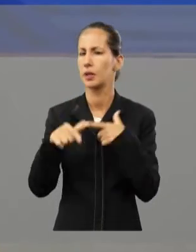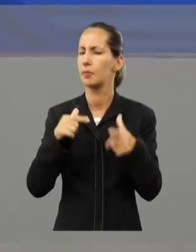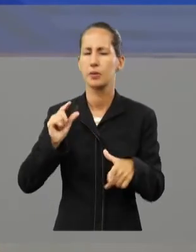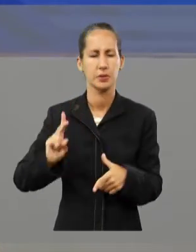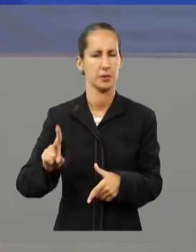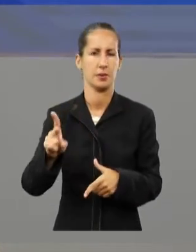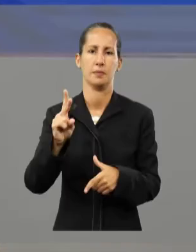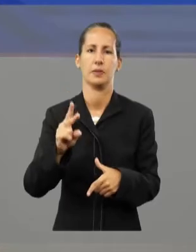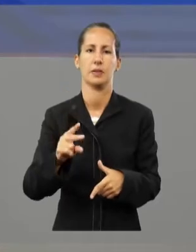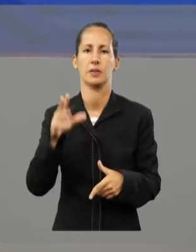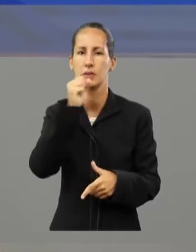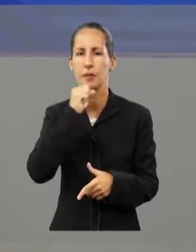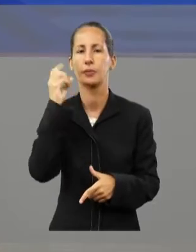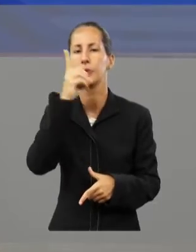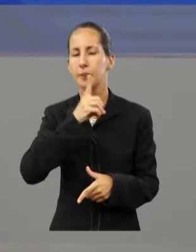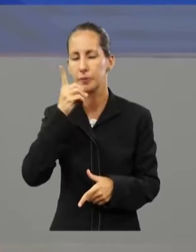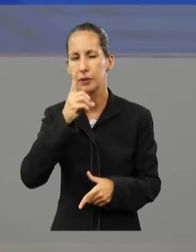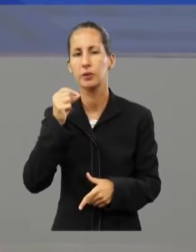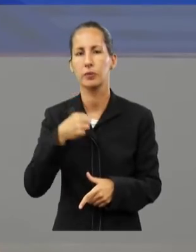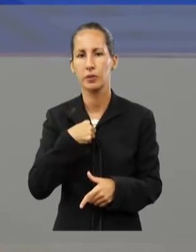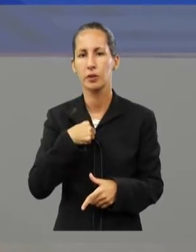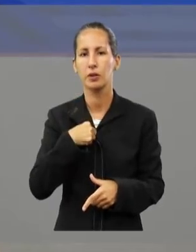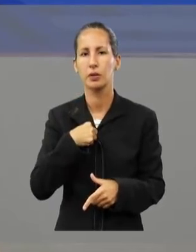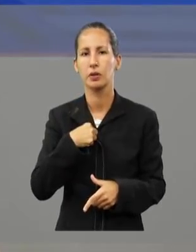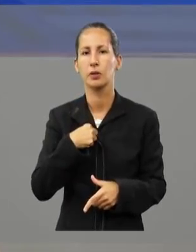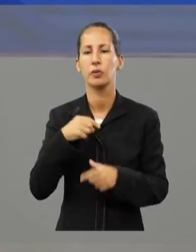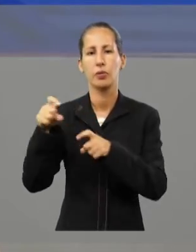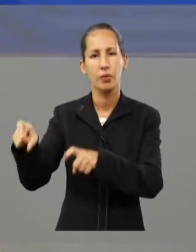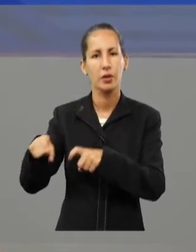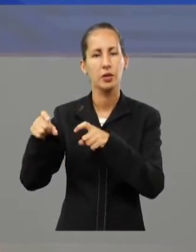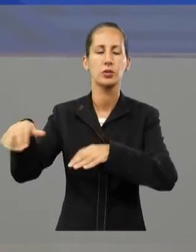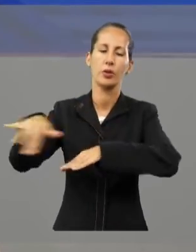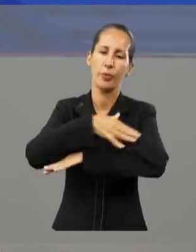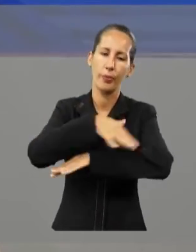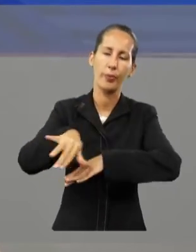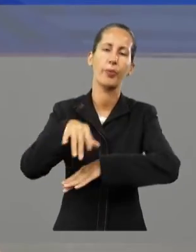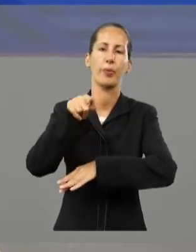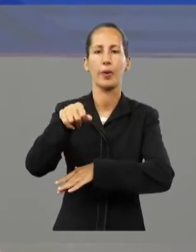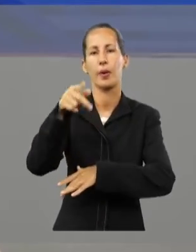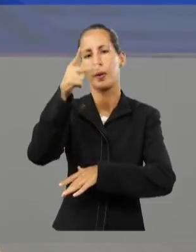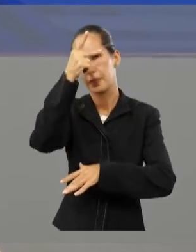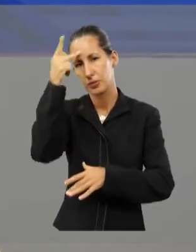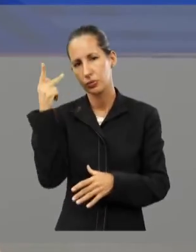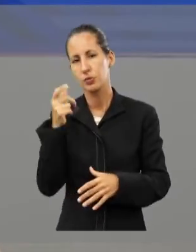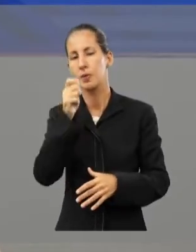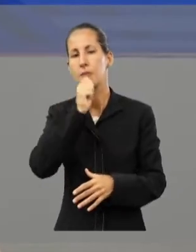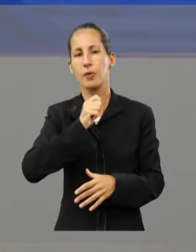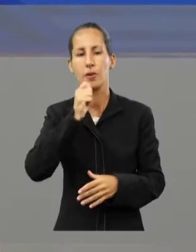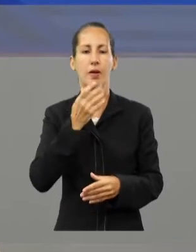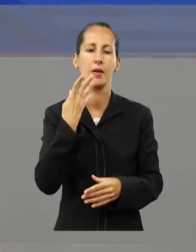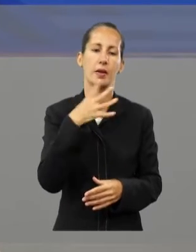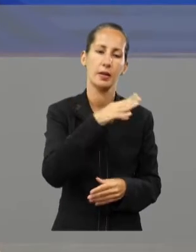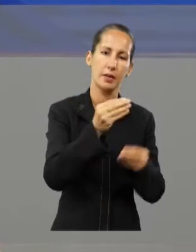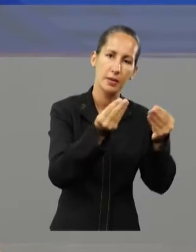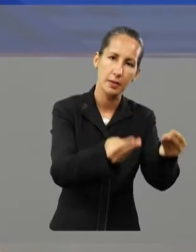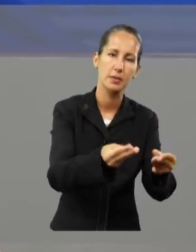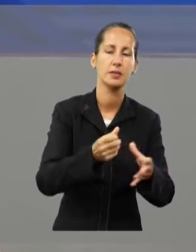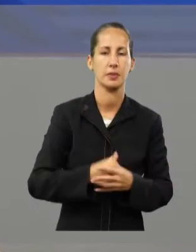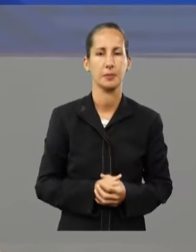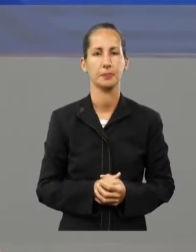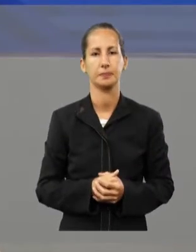direto. Sábado, domingo, você pensa que eu vou para a granja? Estou na rua com o povo, dando picolé para as crianças. Tá